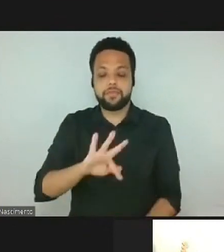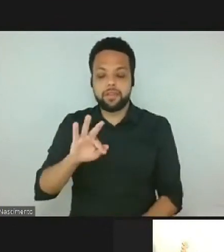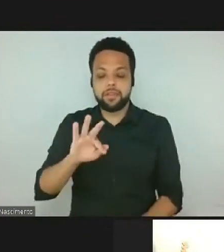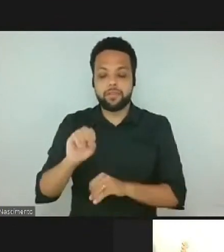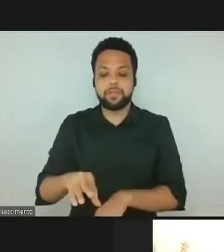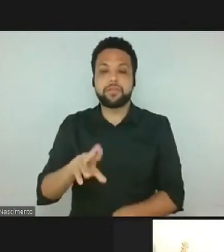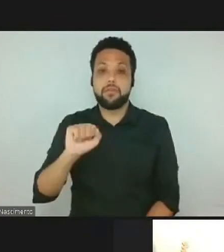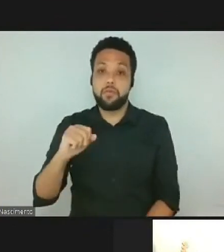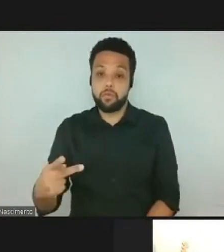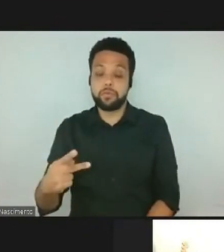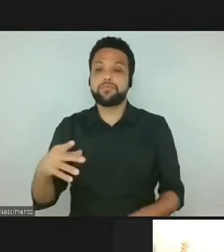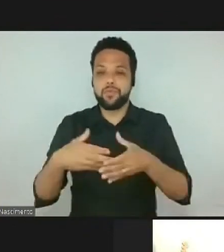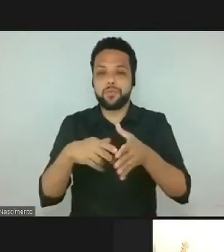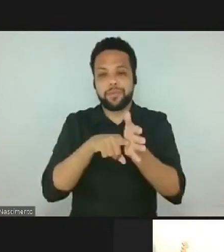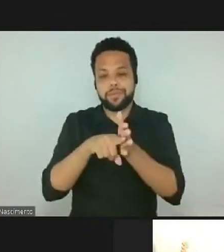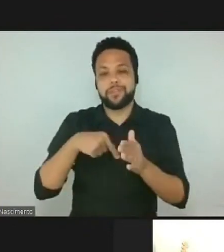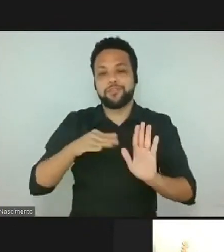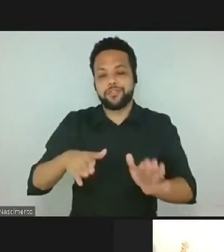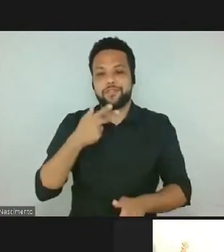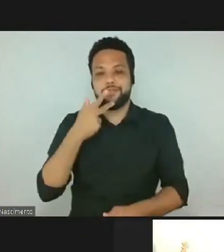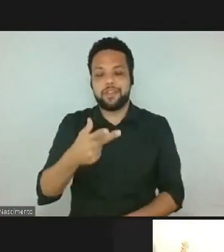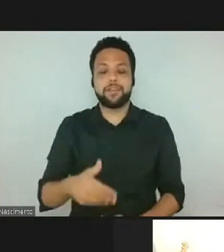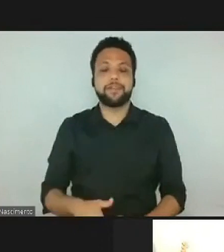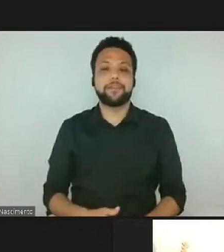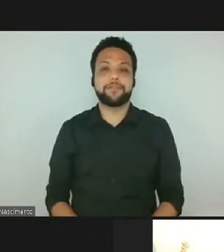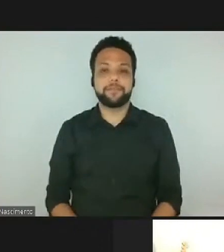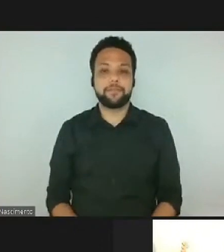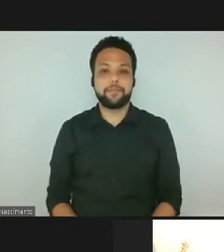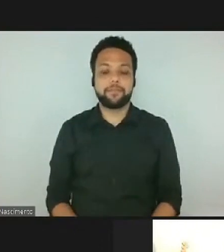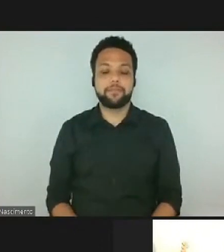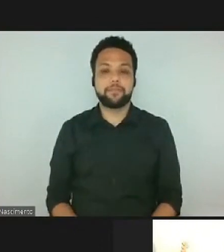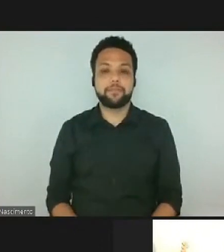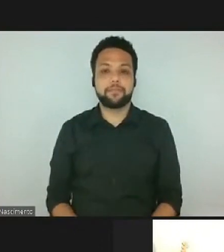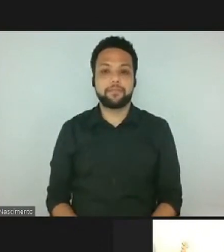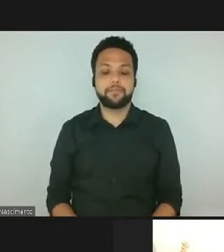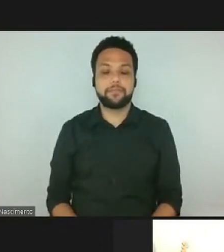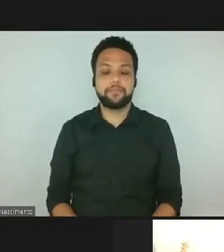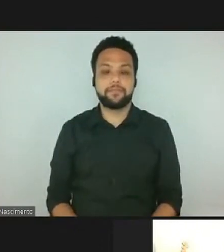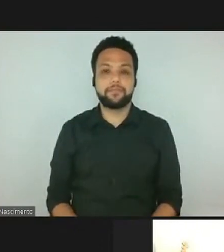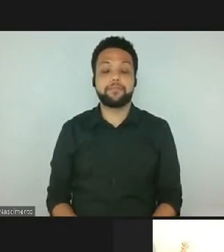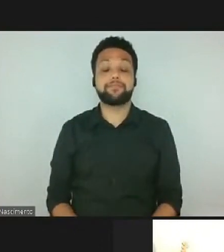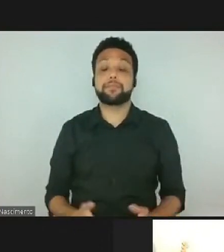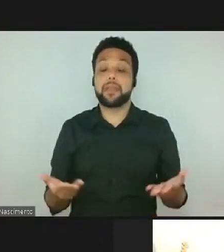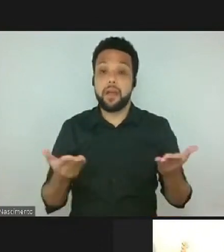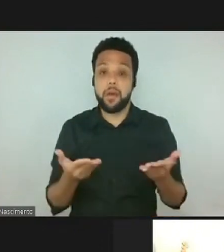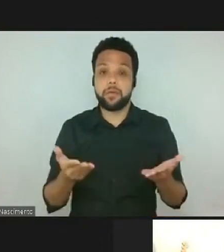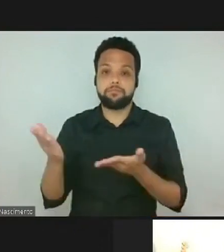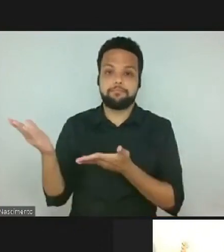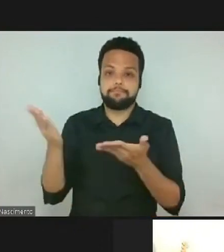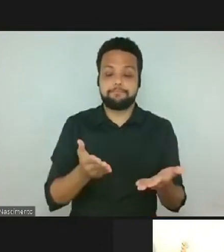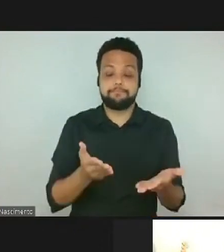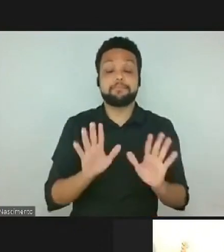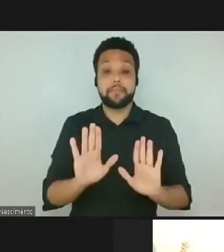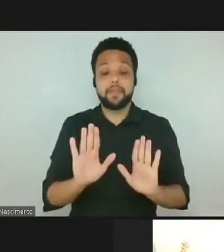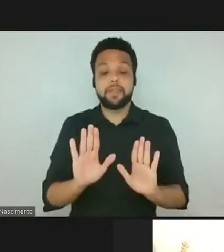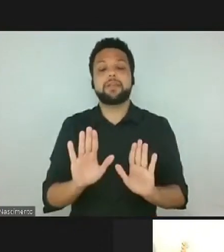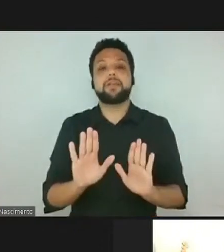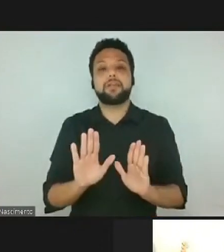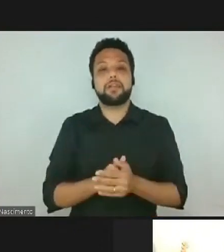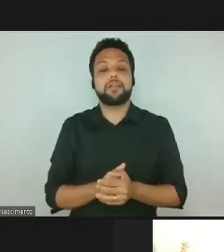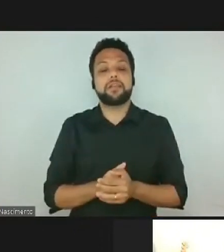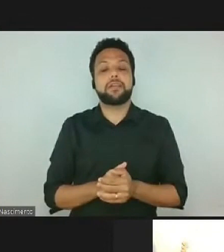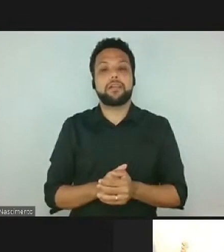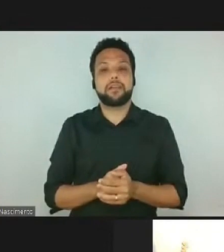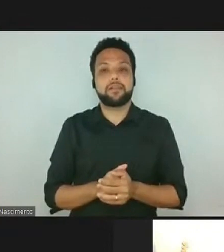citei. Eu vou, então, passar a palavra para o... Nós vamos fazer assim, nós vamos passar... Eu vou